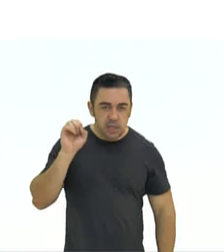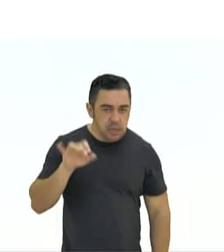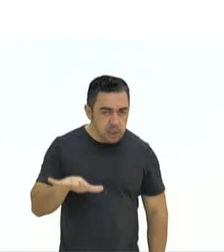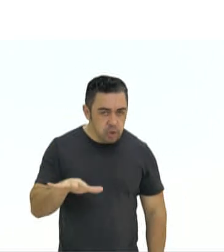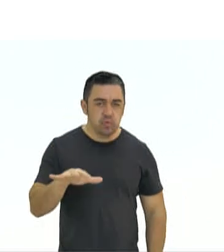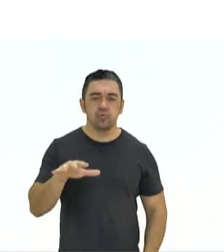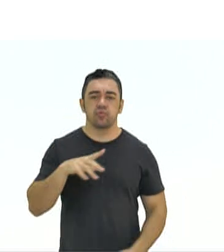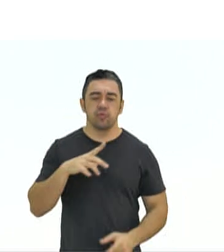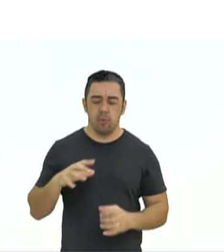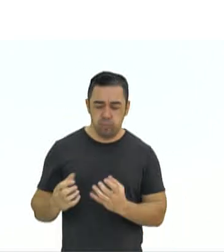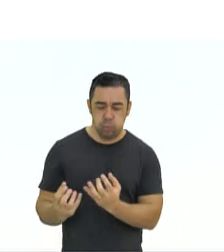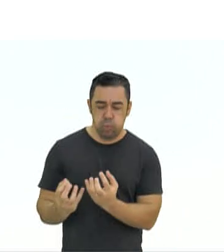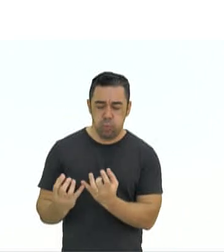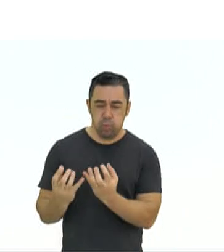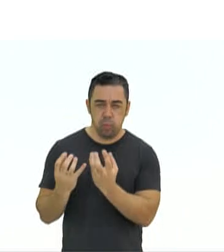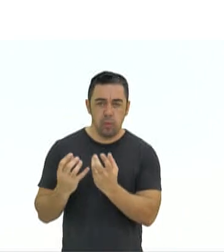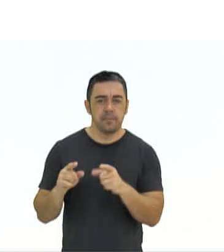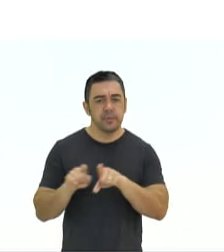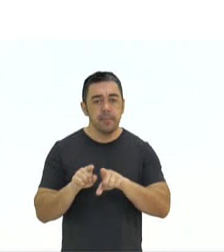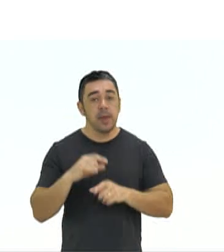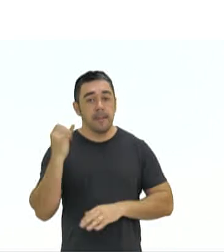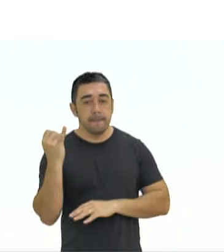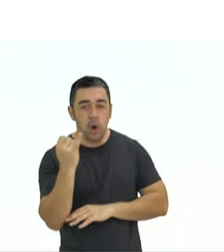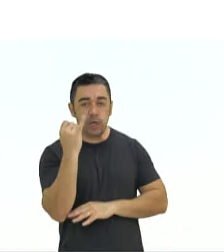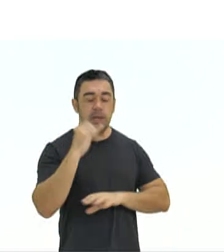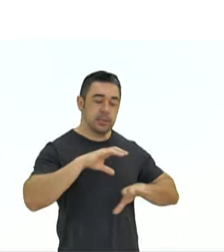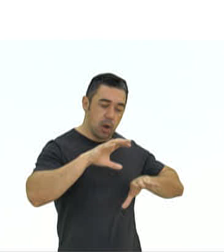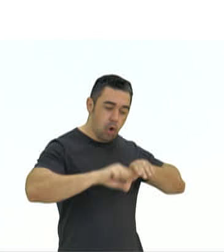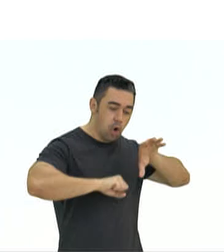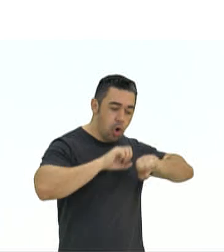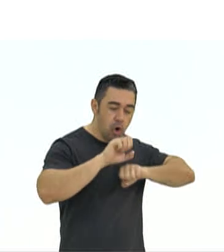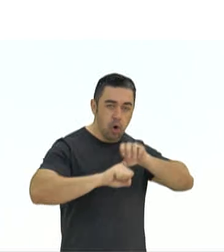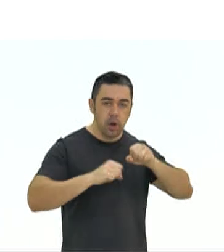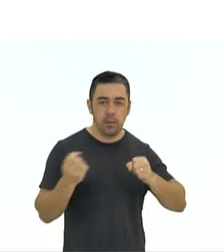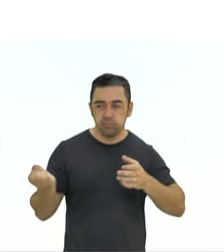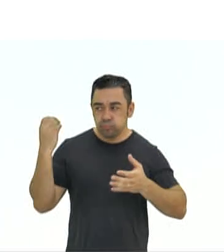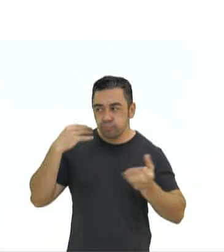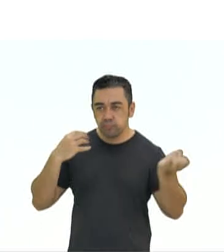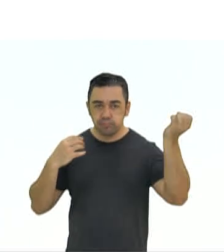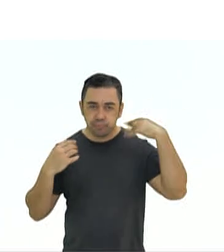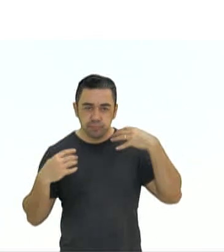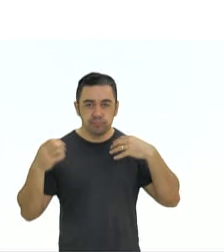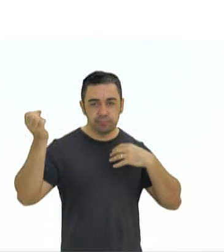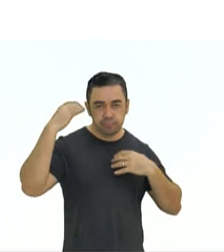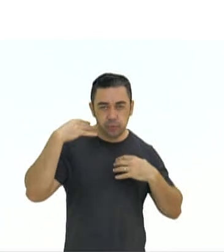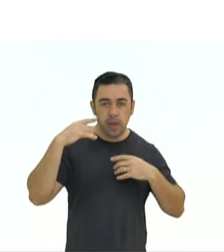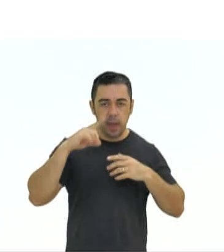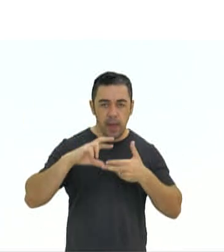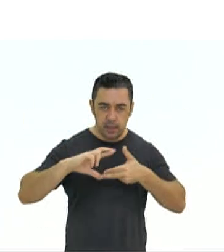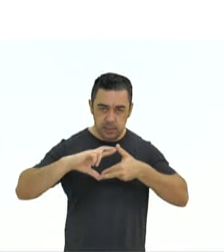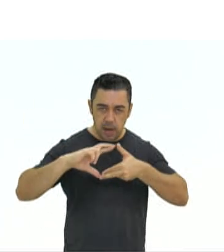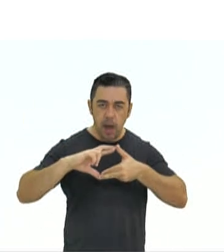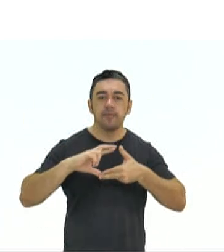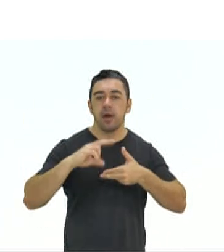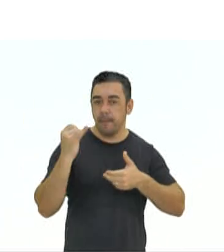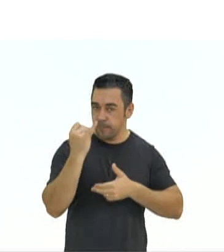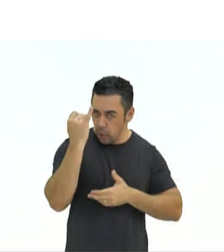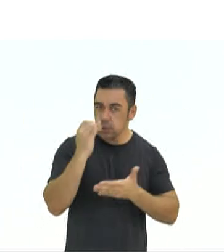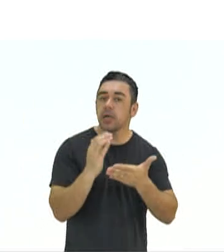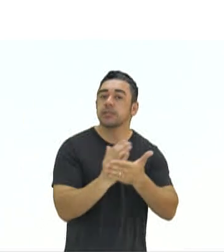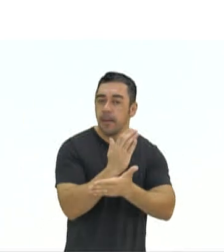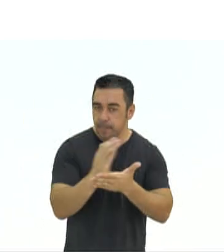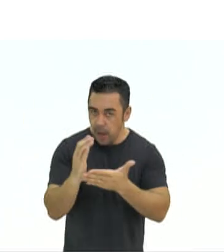da insignificância da coleta seletiva, que muitas pessoas dizem que não tem importância, que não tem por que separar, e a gente sabe